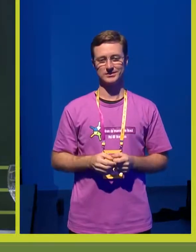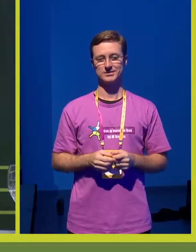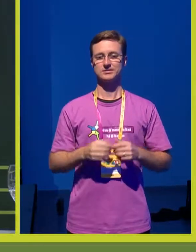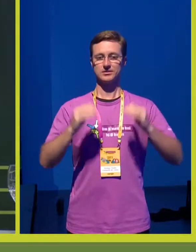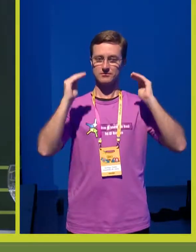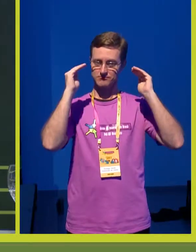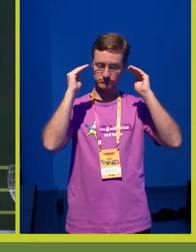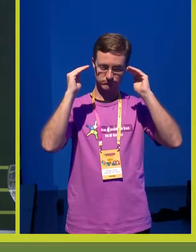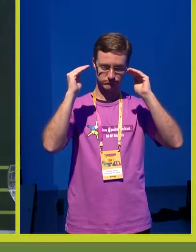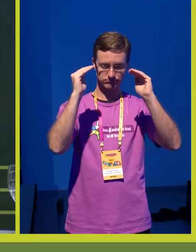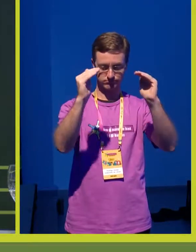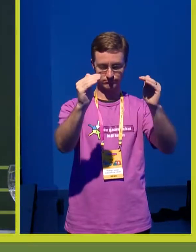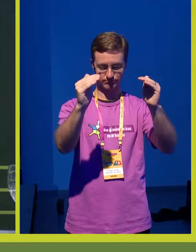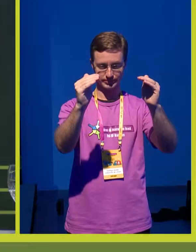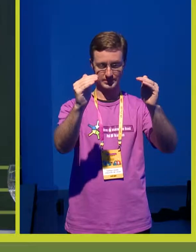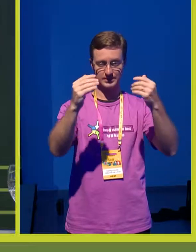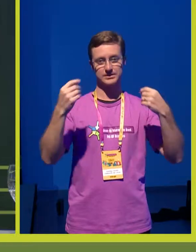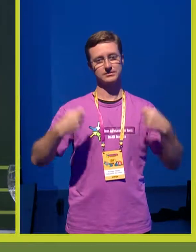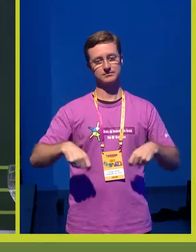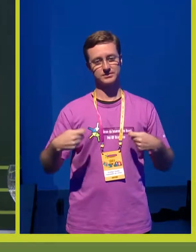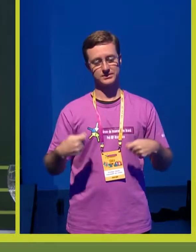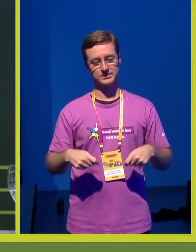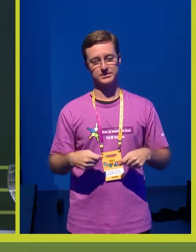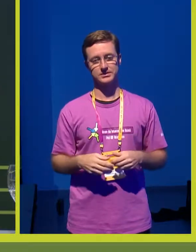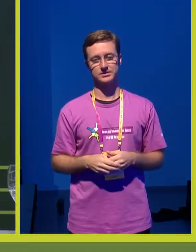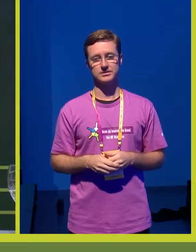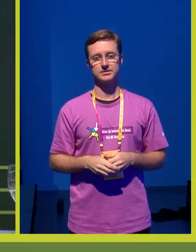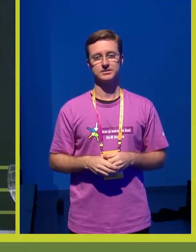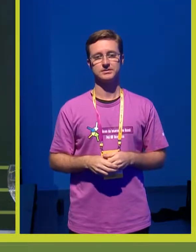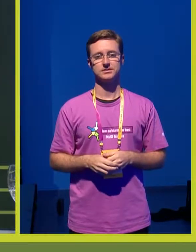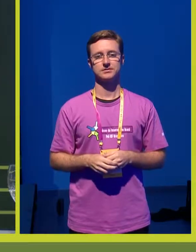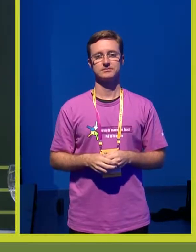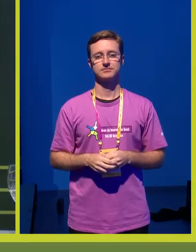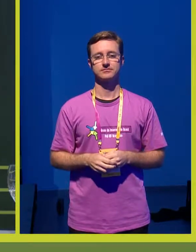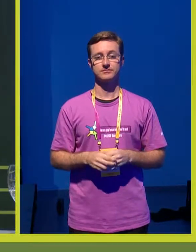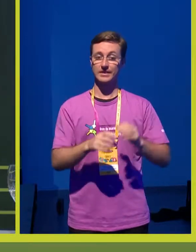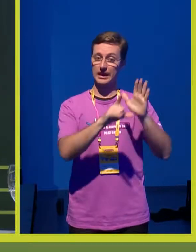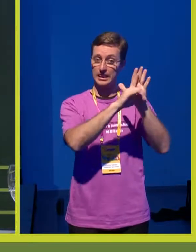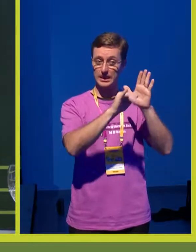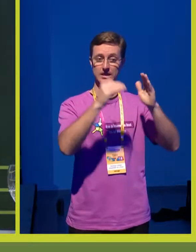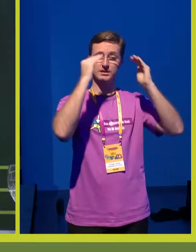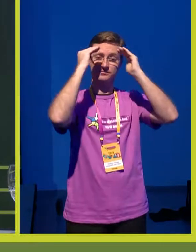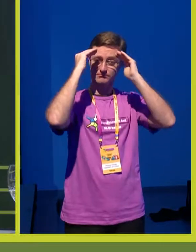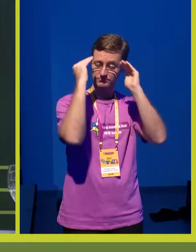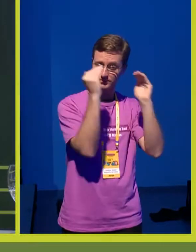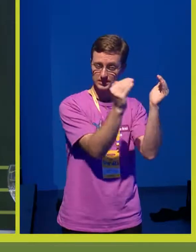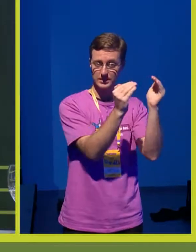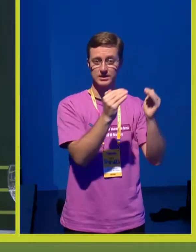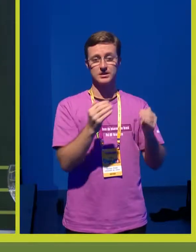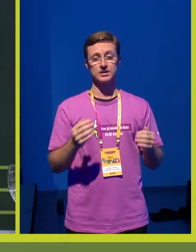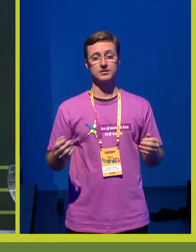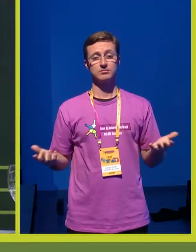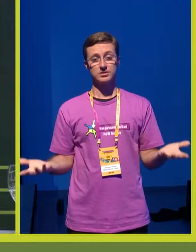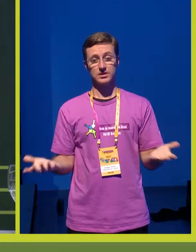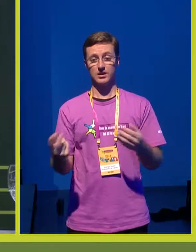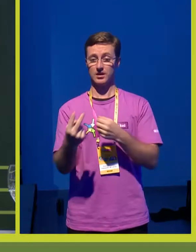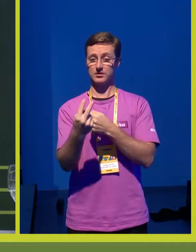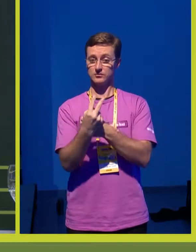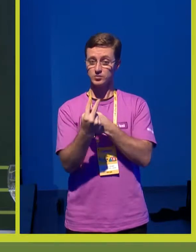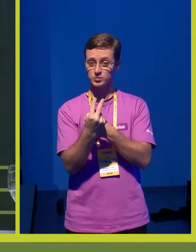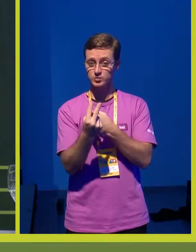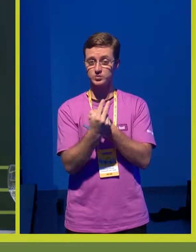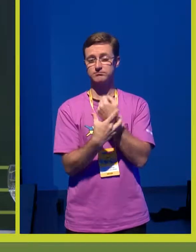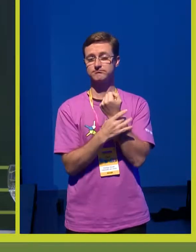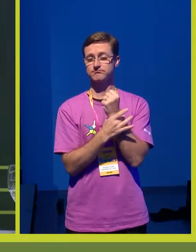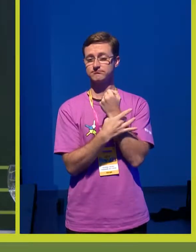respeito a uma previsão legal para que efetivamente haja segurança sobre o que pode ser feito